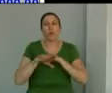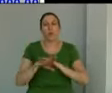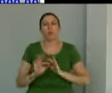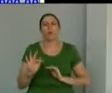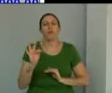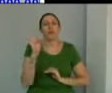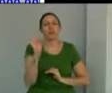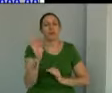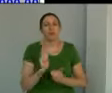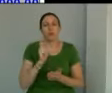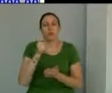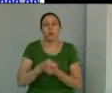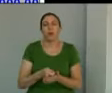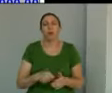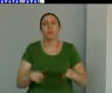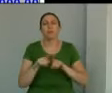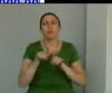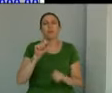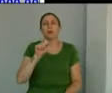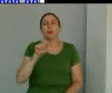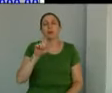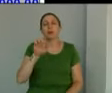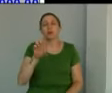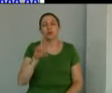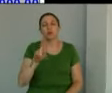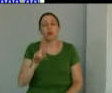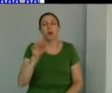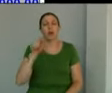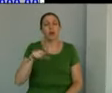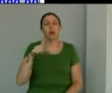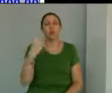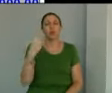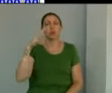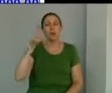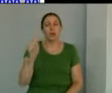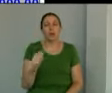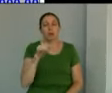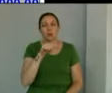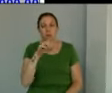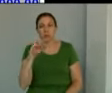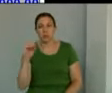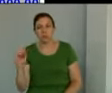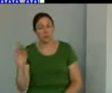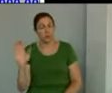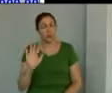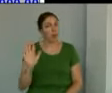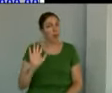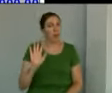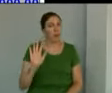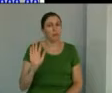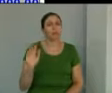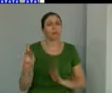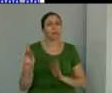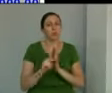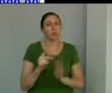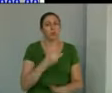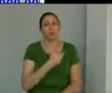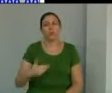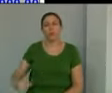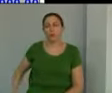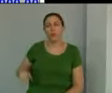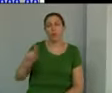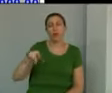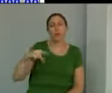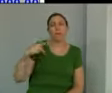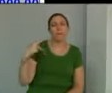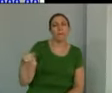AGER tem uma receita de mais 1 milhão e 700, que é a arrecadação dela. Então, isso aqui, na verdade, não são valores do município, são arrecadações próprias das